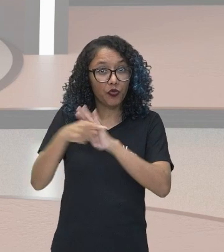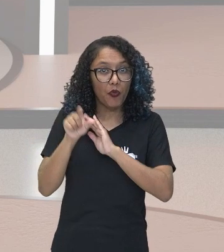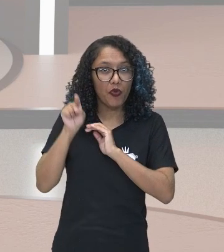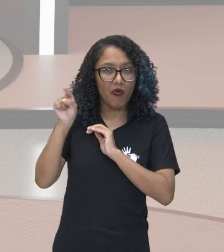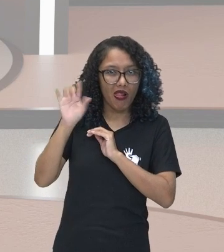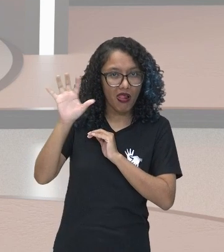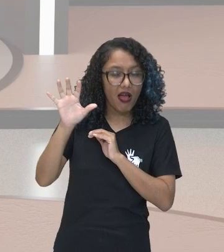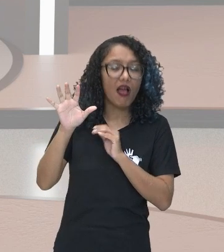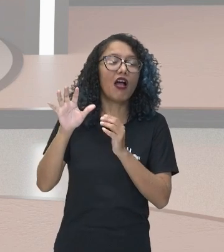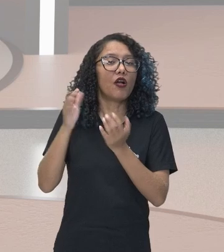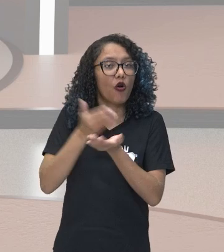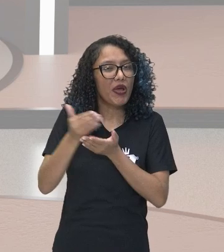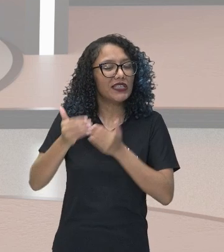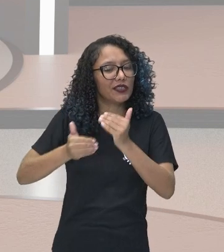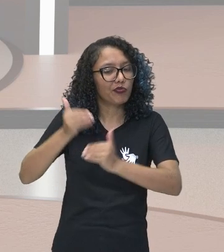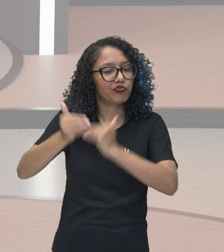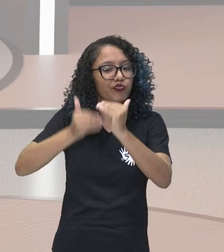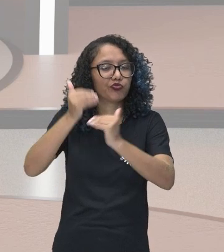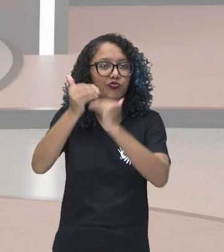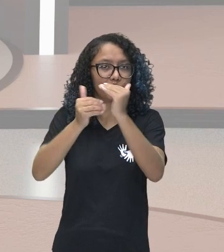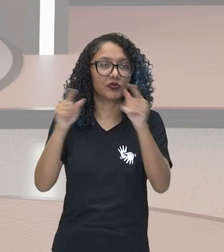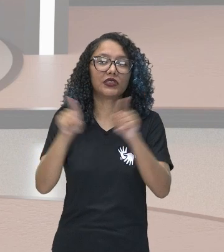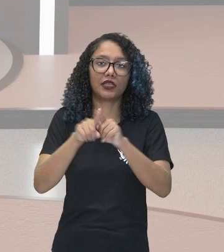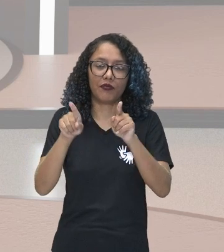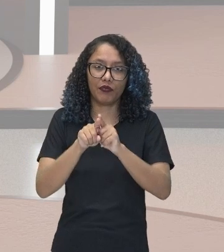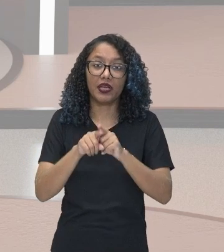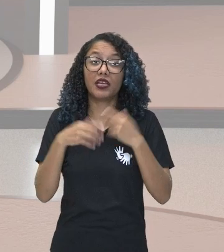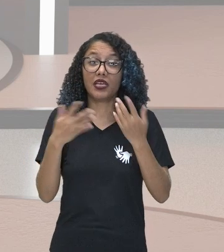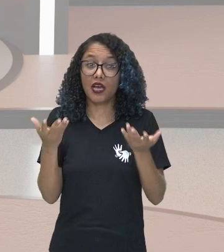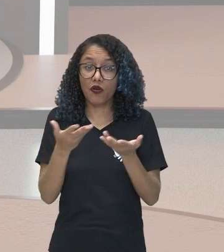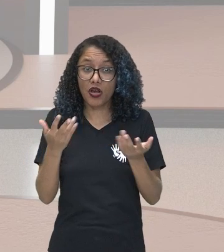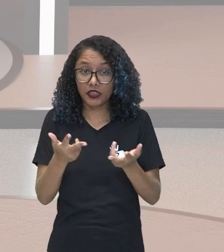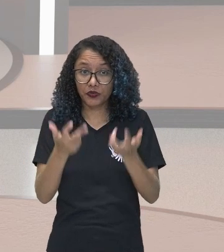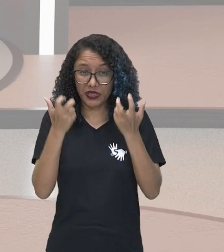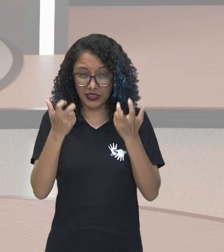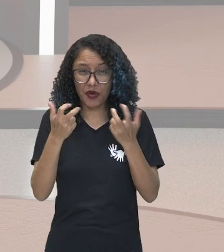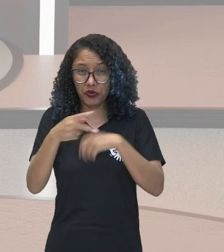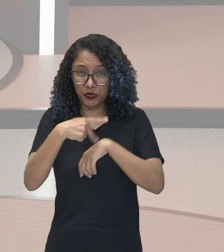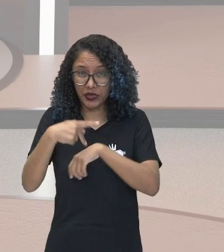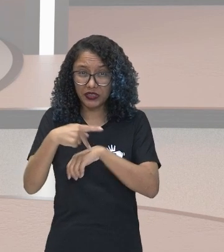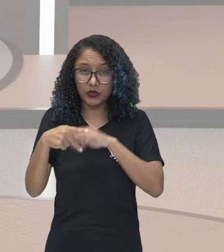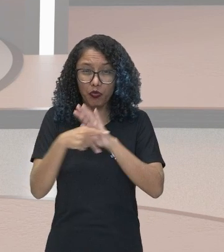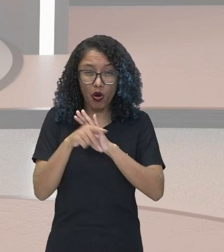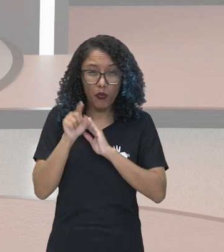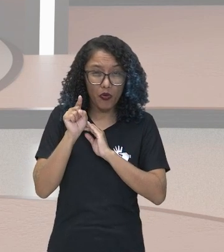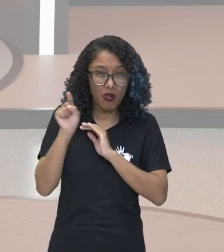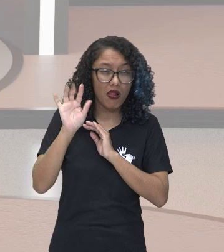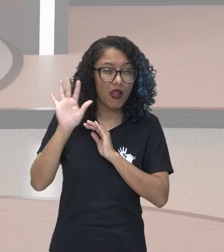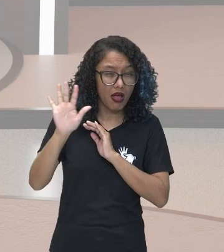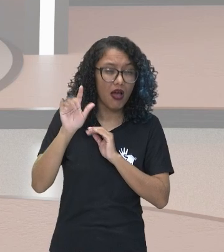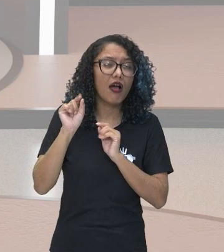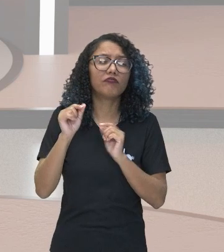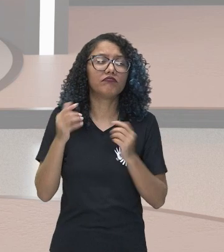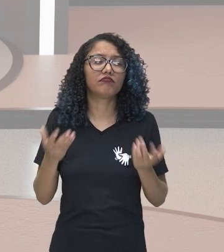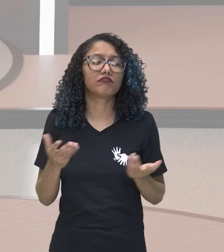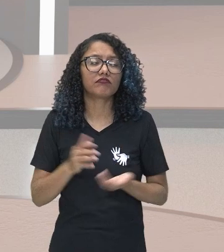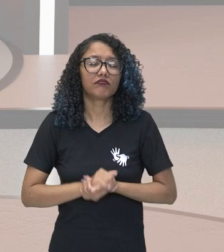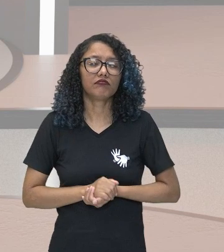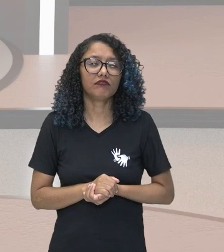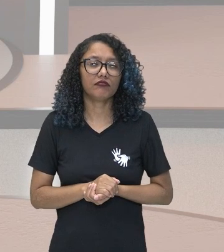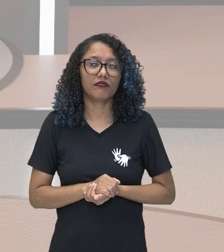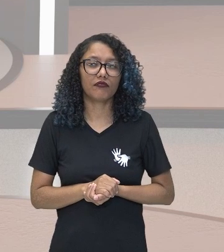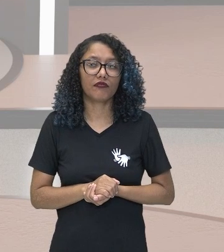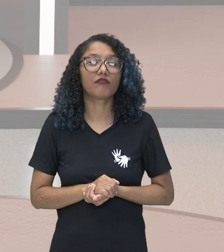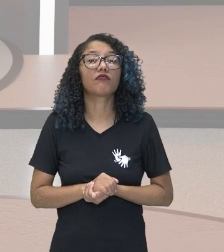E hoje a gente observa que esses países do continente africano, gente, eles, vão ser